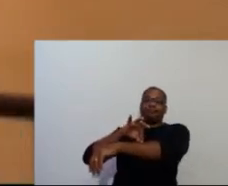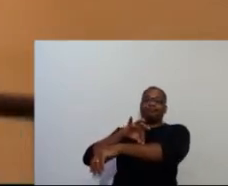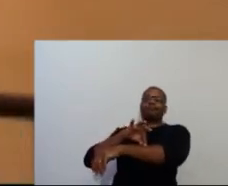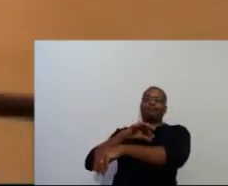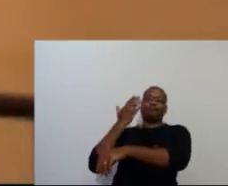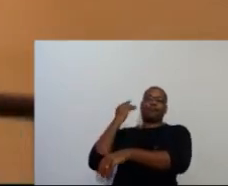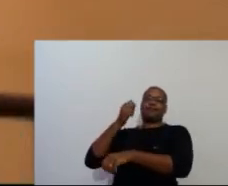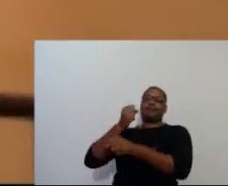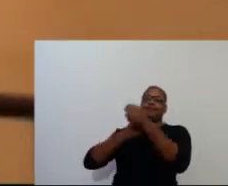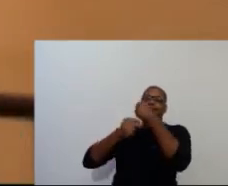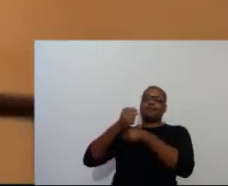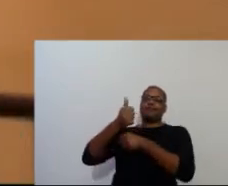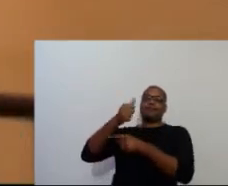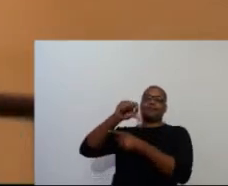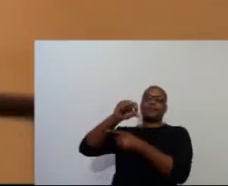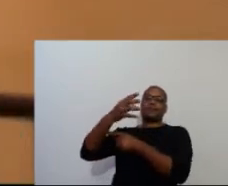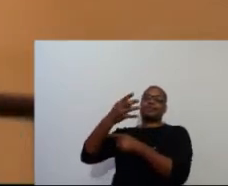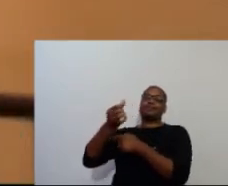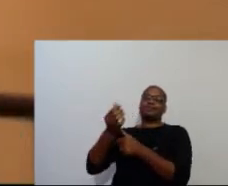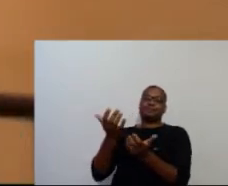distância, ela tem